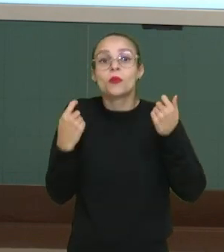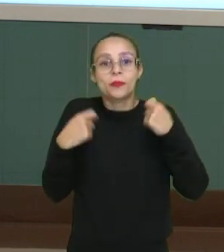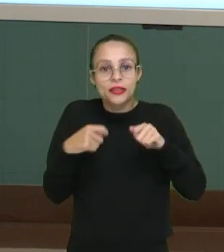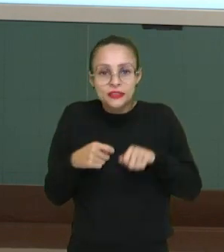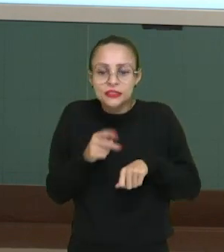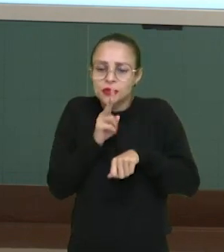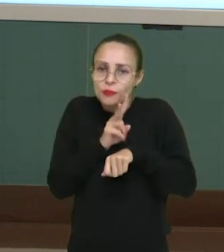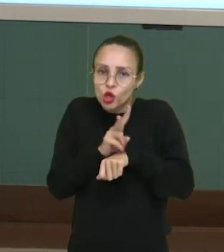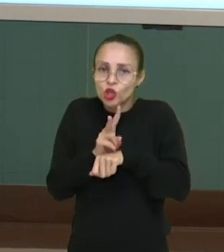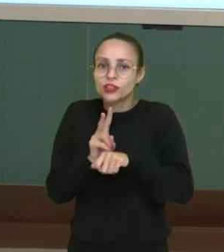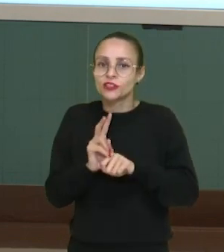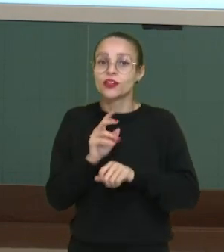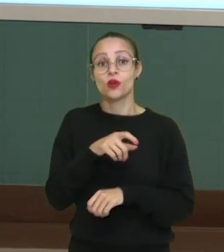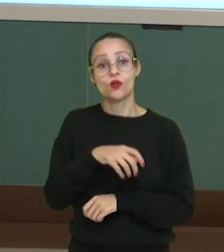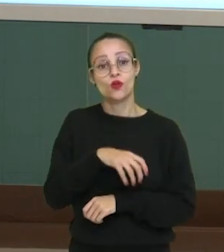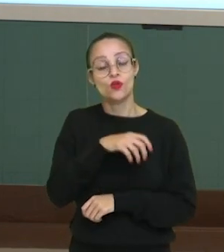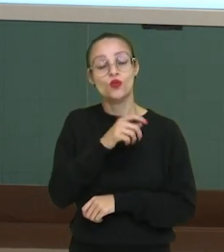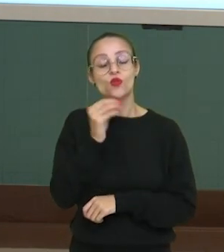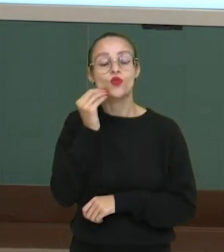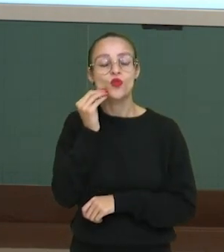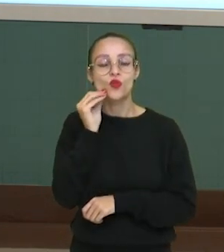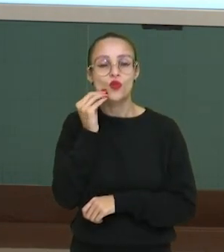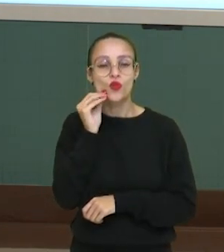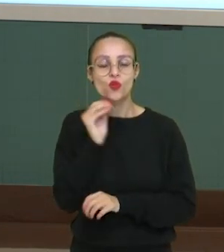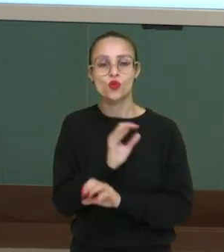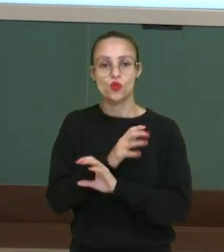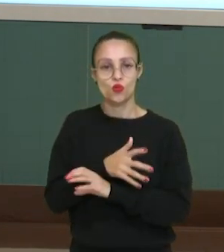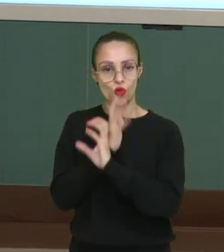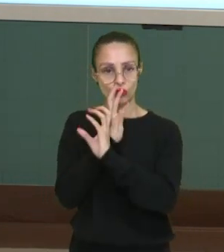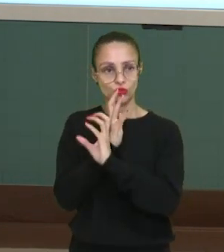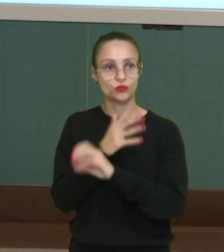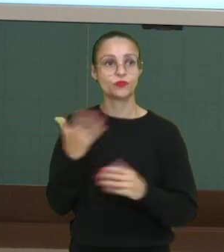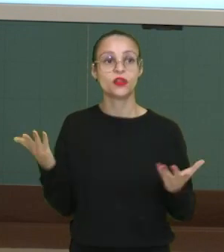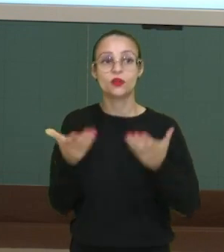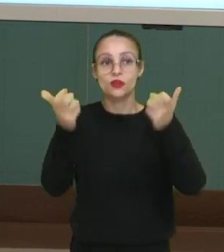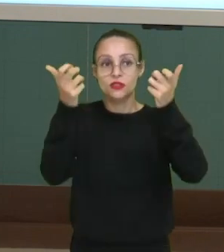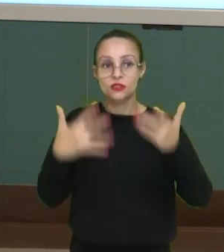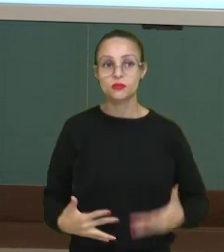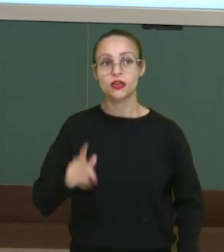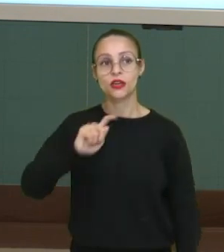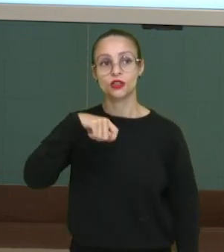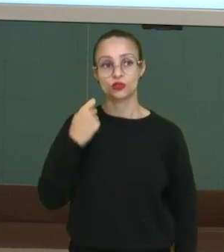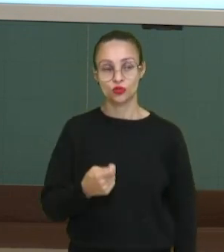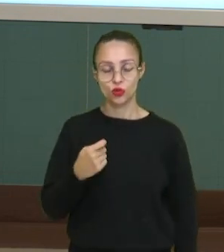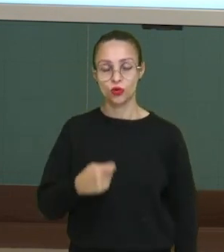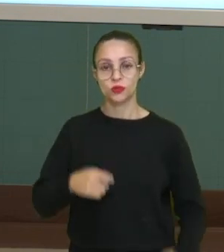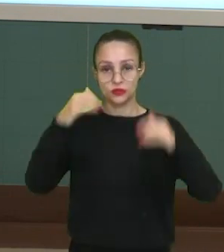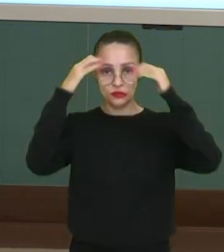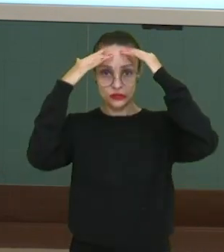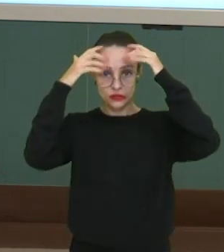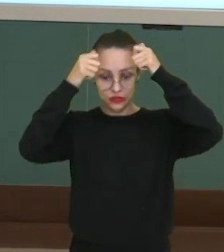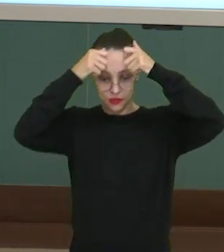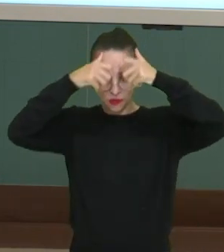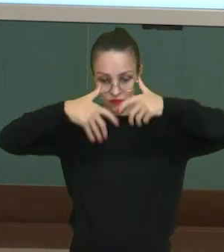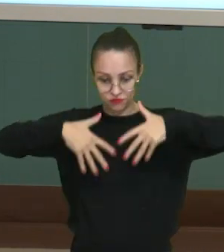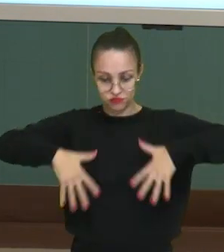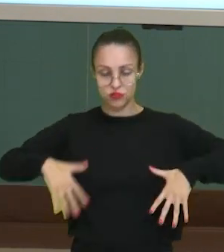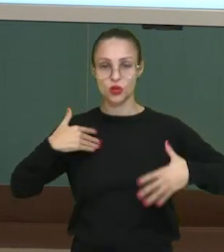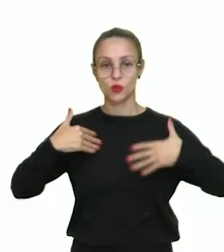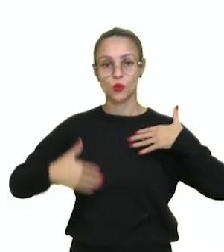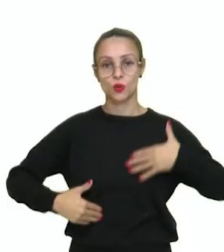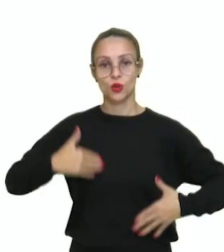ser protegido por ossos? E agora nós vamos falar um pouquinho sobre o sistema nervoso periférico. Ele faz